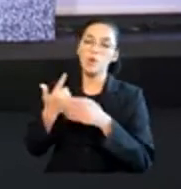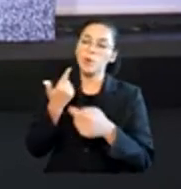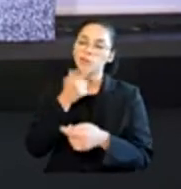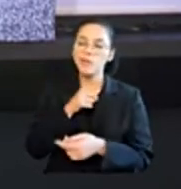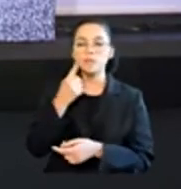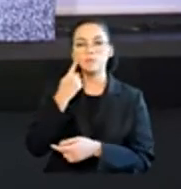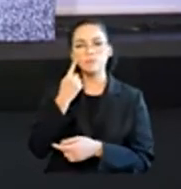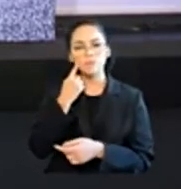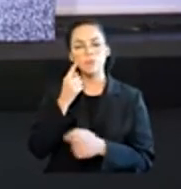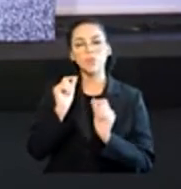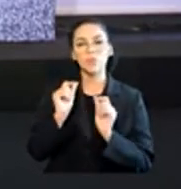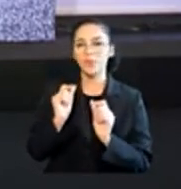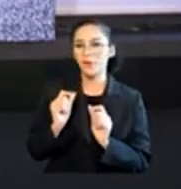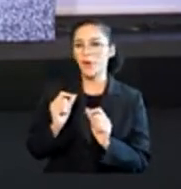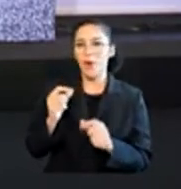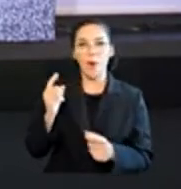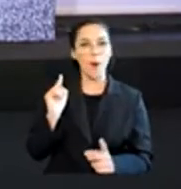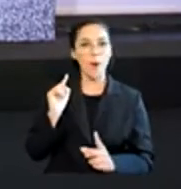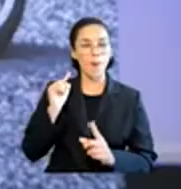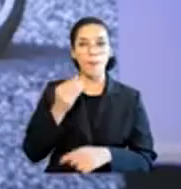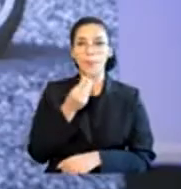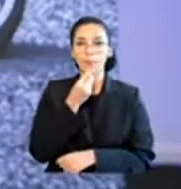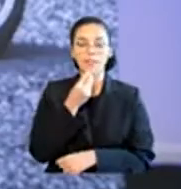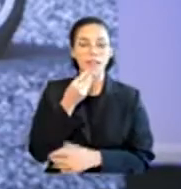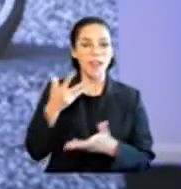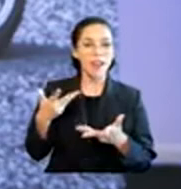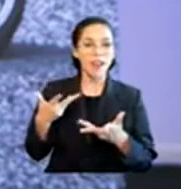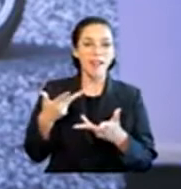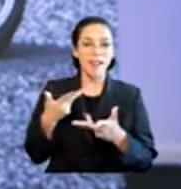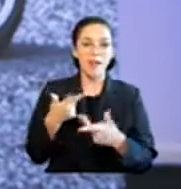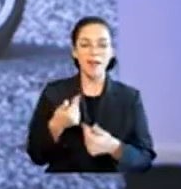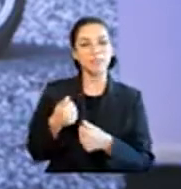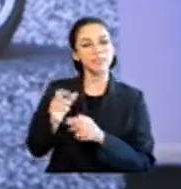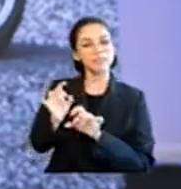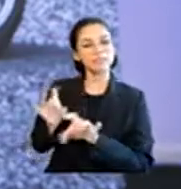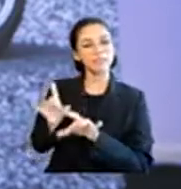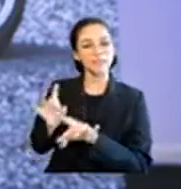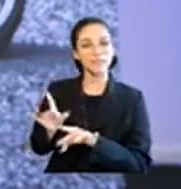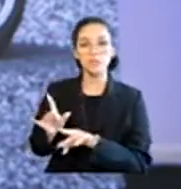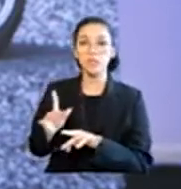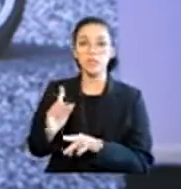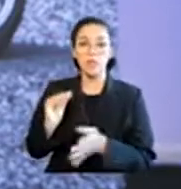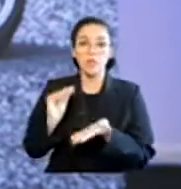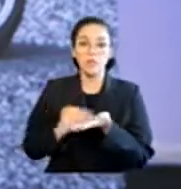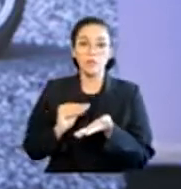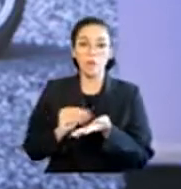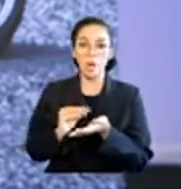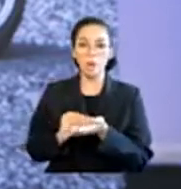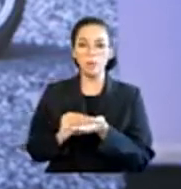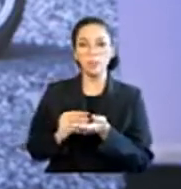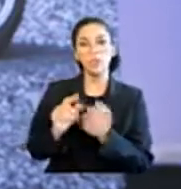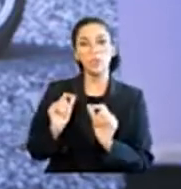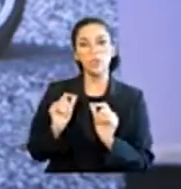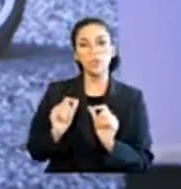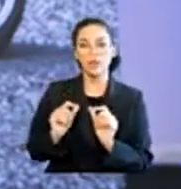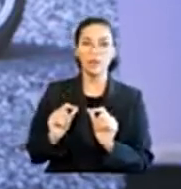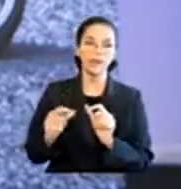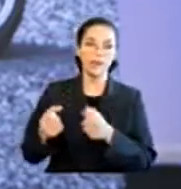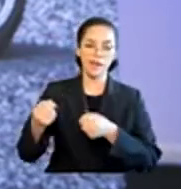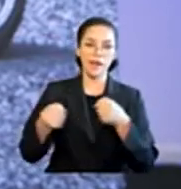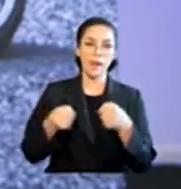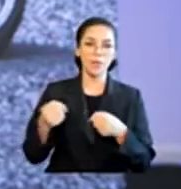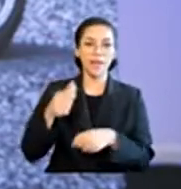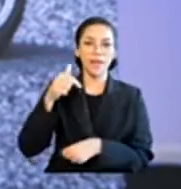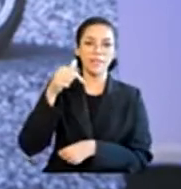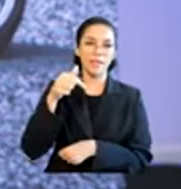oportunidade excelente de mercado, que diz respeito à falta de opções para carros de 7 lugares.